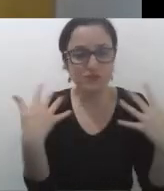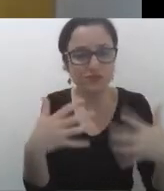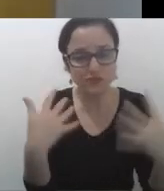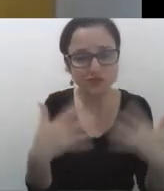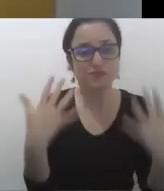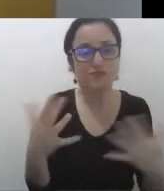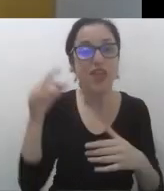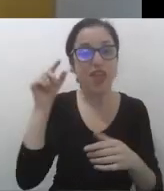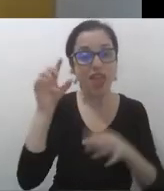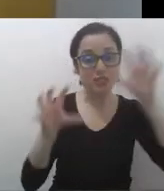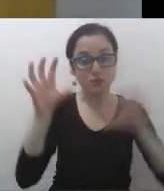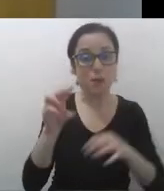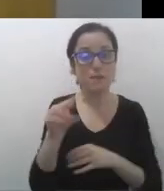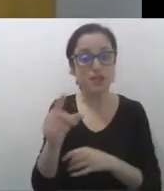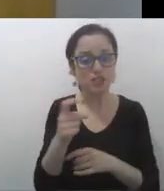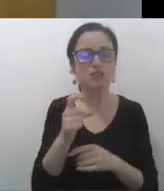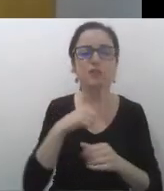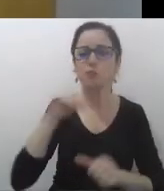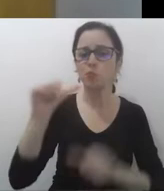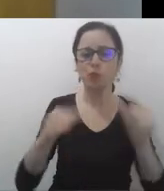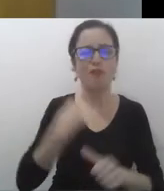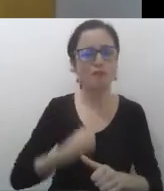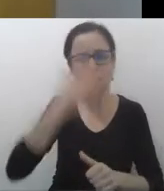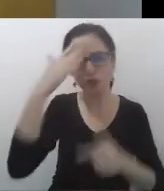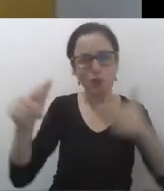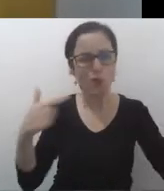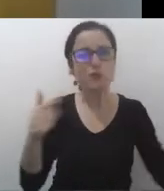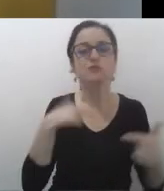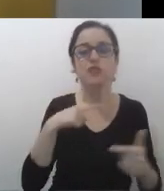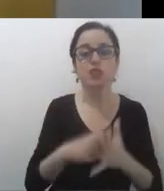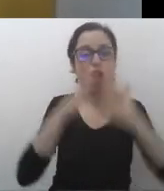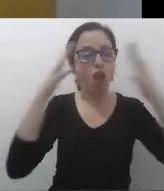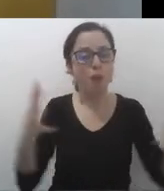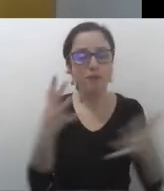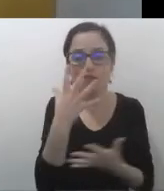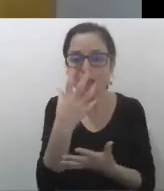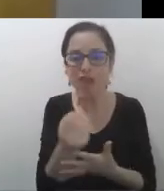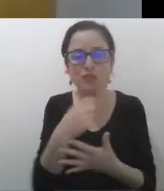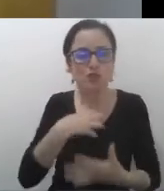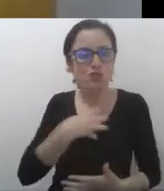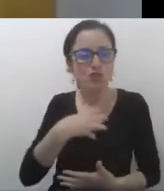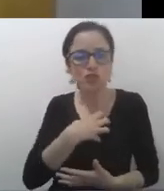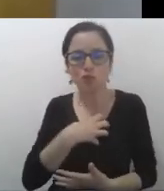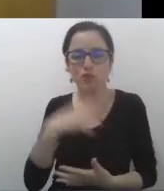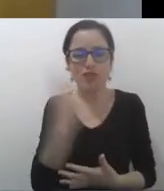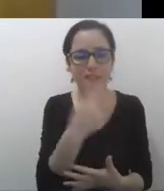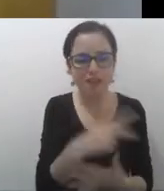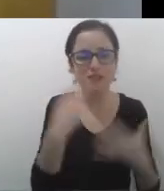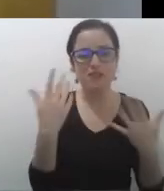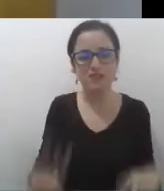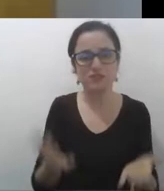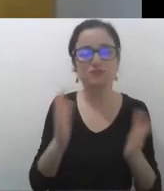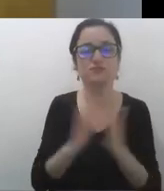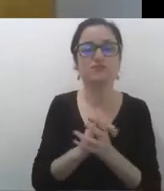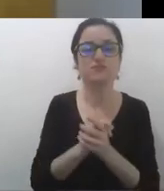tá adiante, aquilo mudou a vida de várias pessoas, né? Então, a tinha esse enorme fascínio por